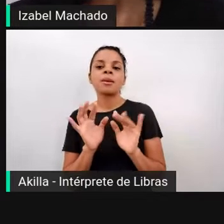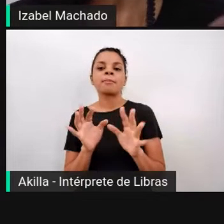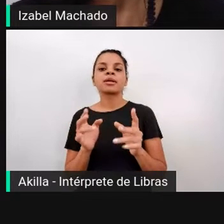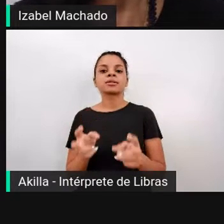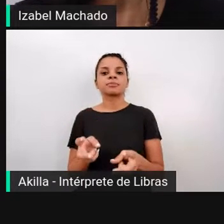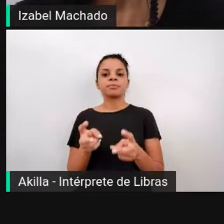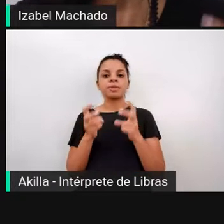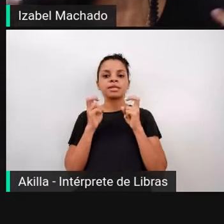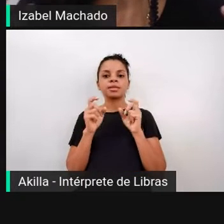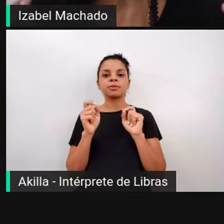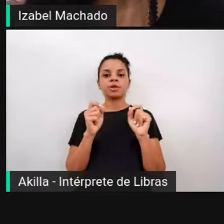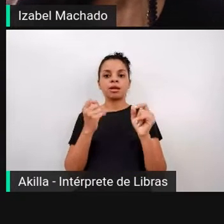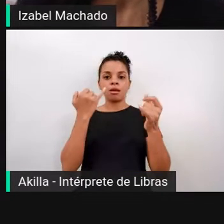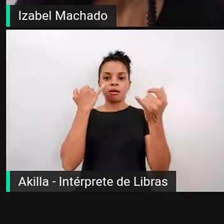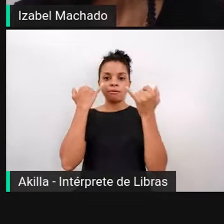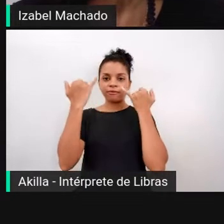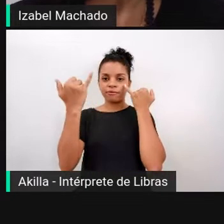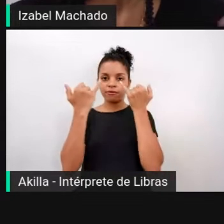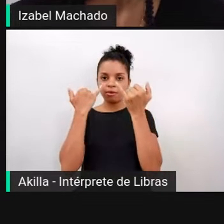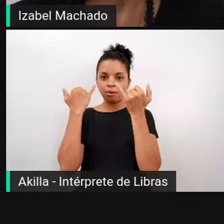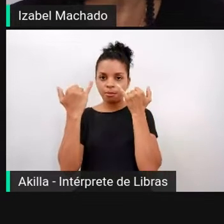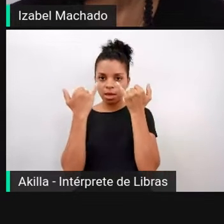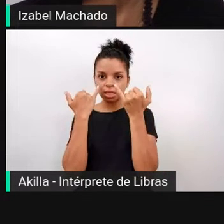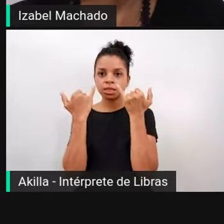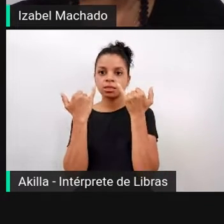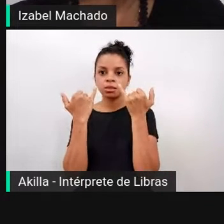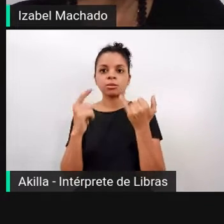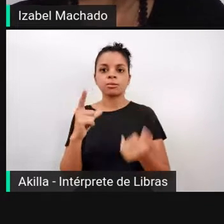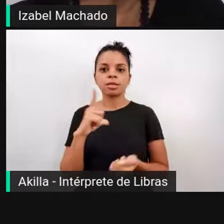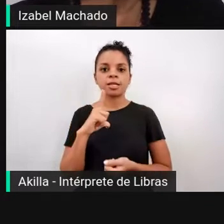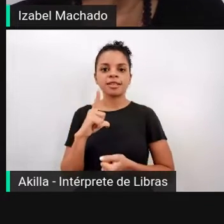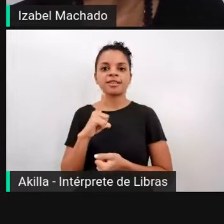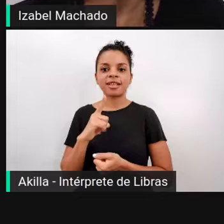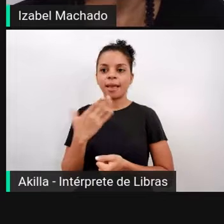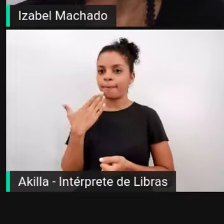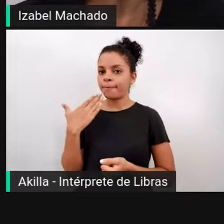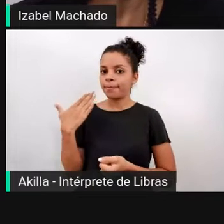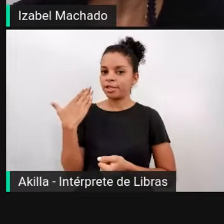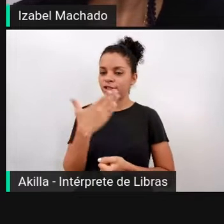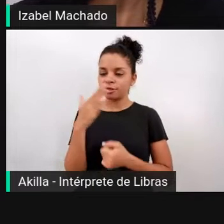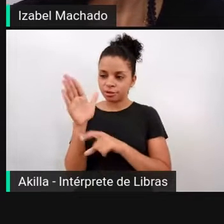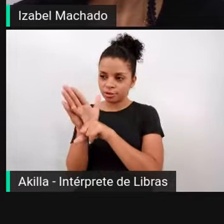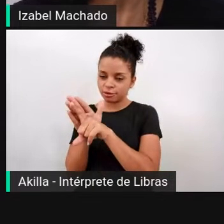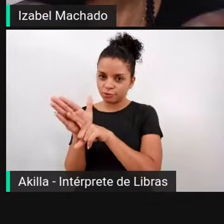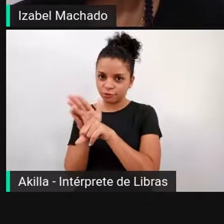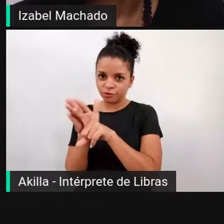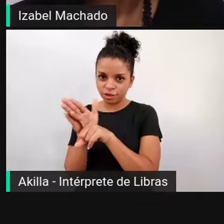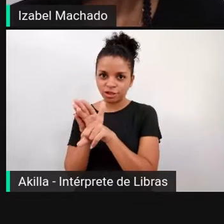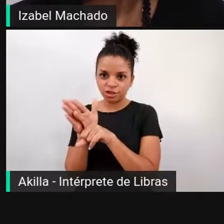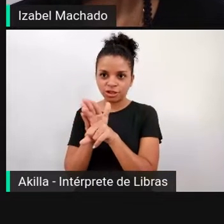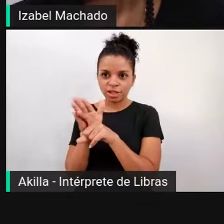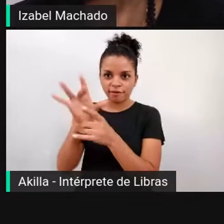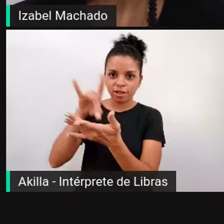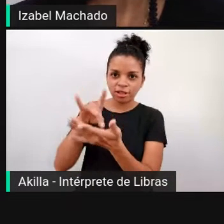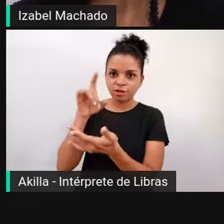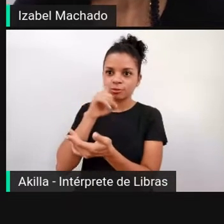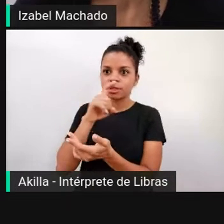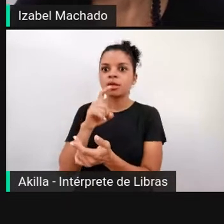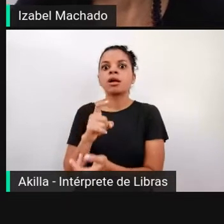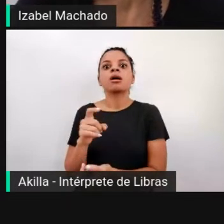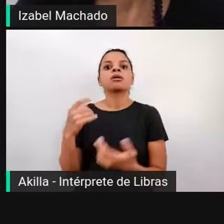volume de informações que chegam, que são solicitadas à Câmara e ao Senado para checagem é um volume muito